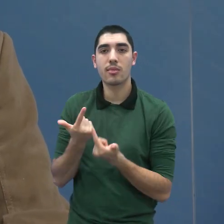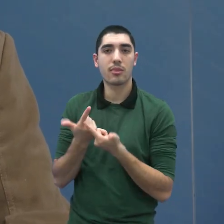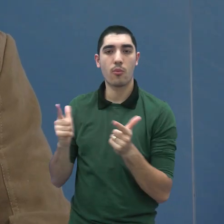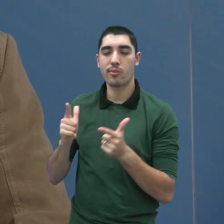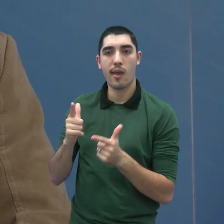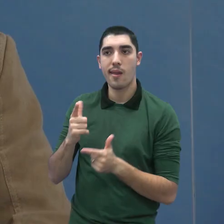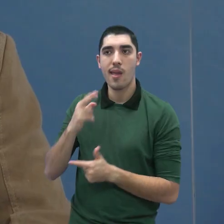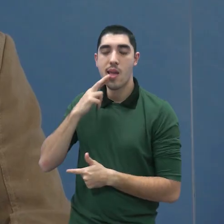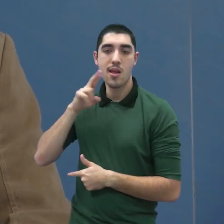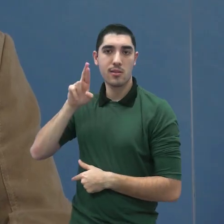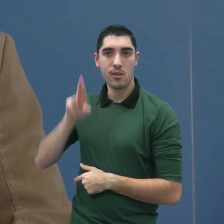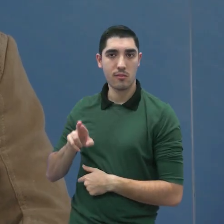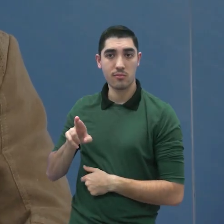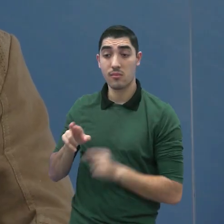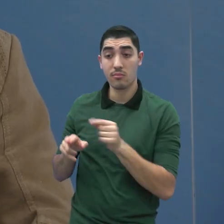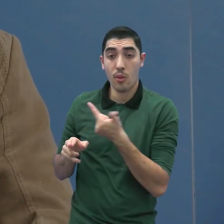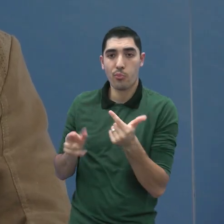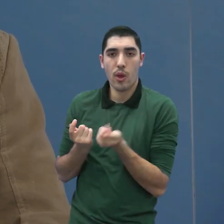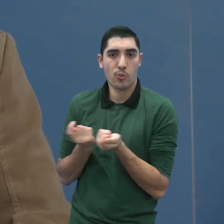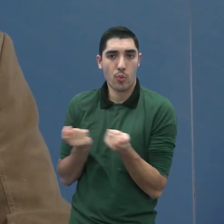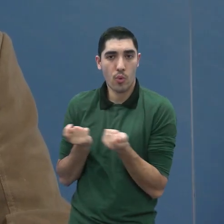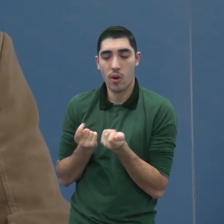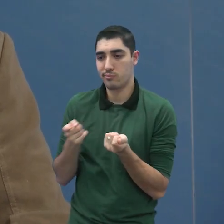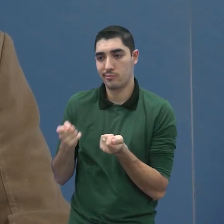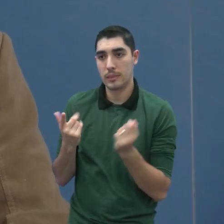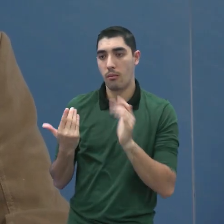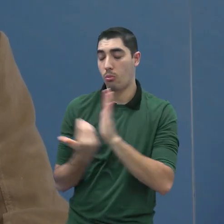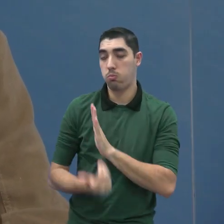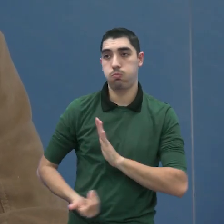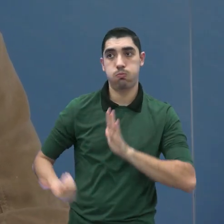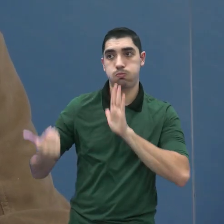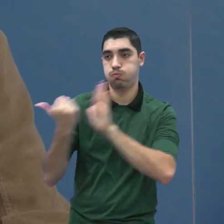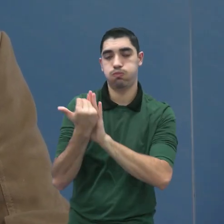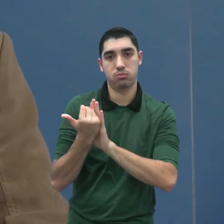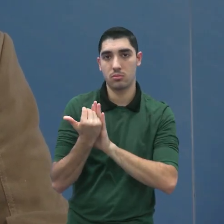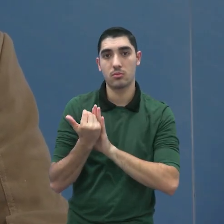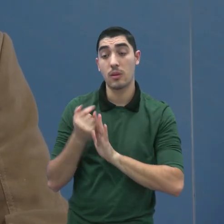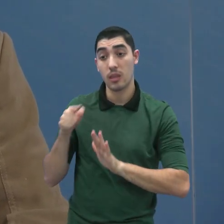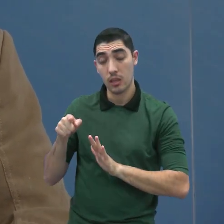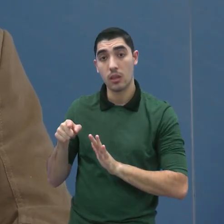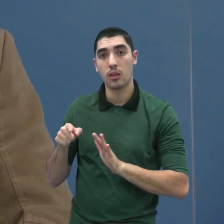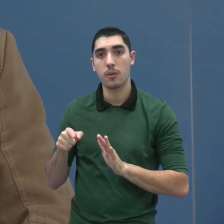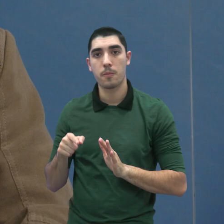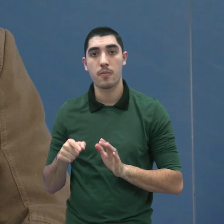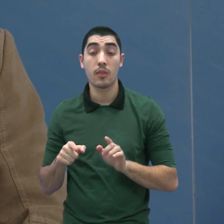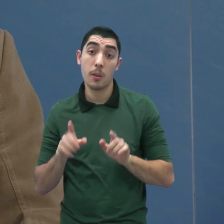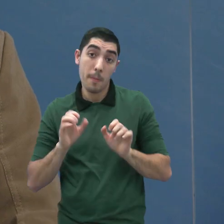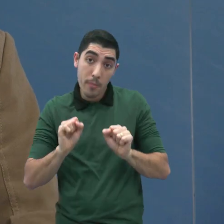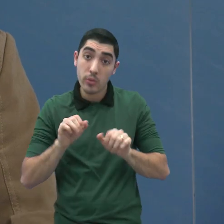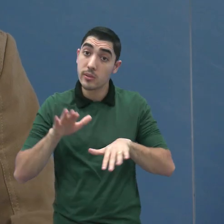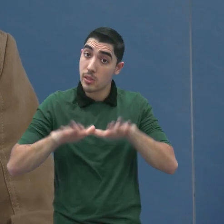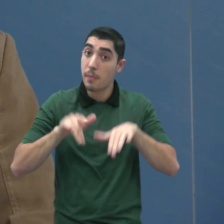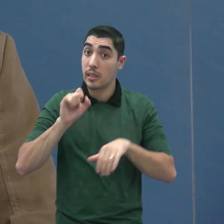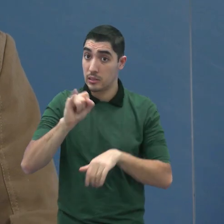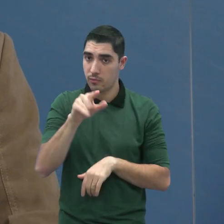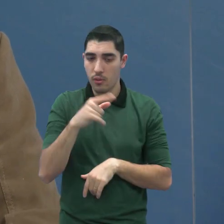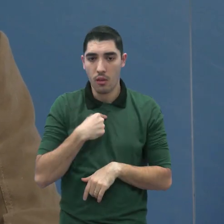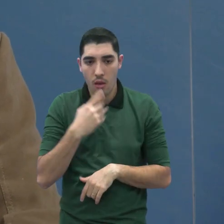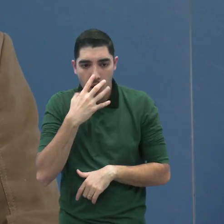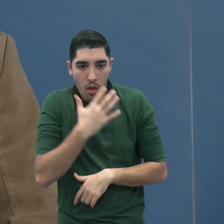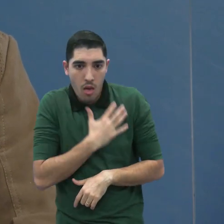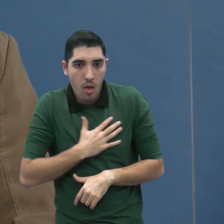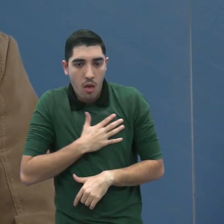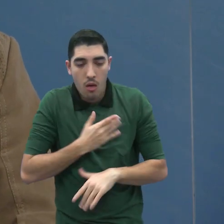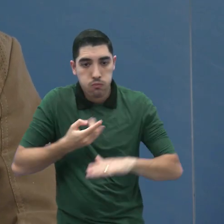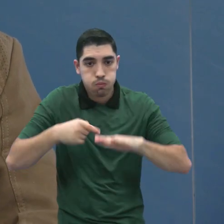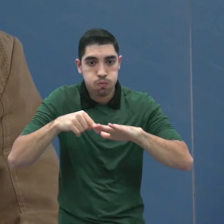desordenada, algo que vai além. E possibilidade até de uma paixão se tornar um fanatismo, né, em